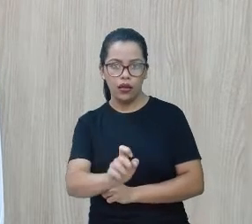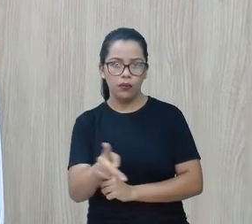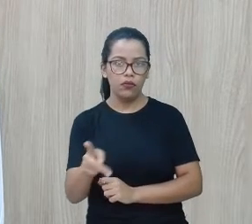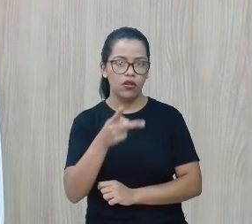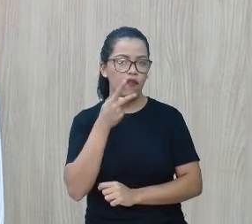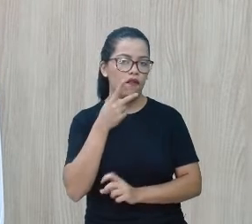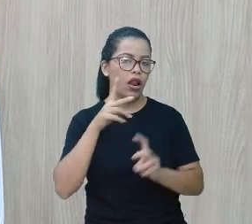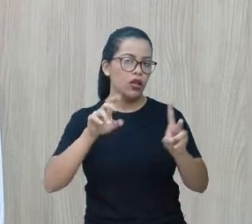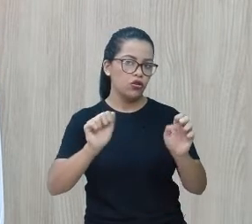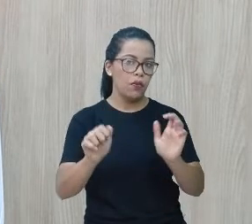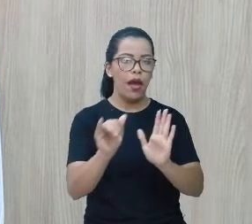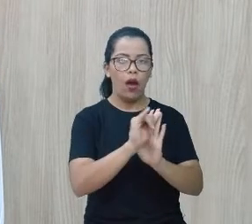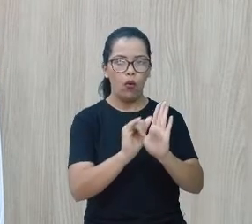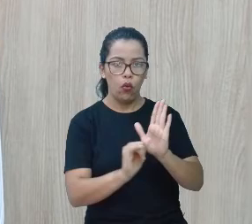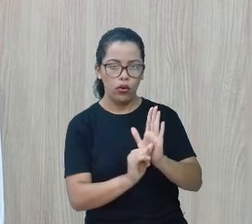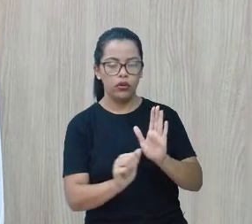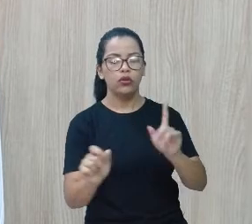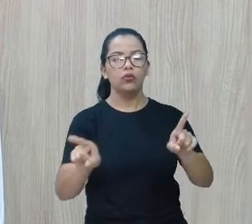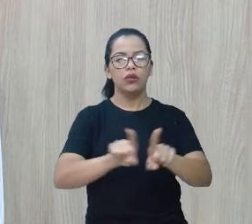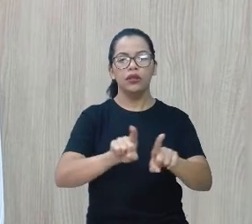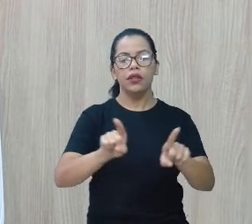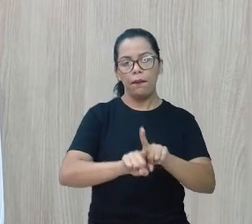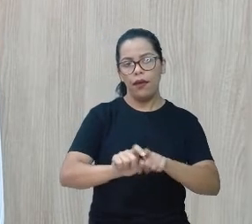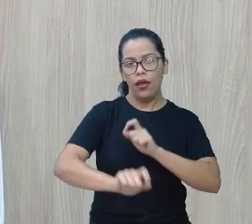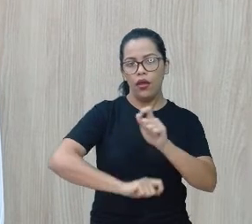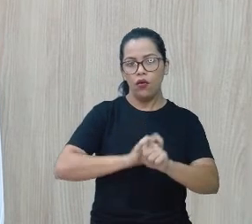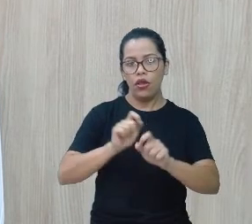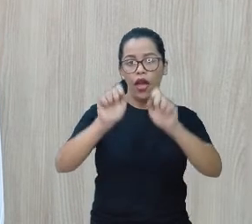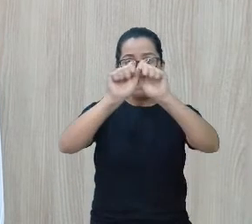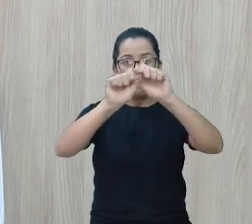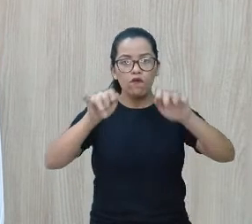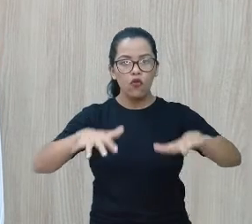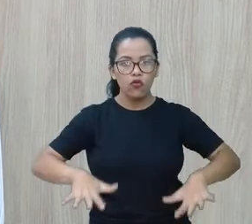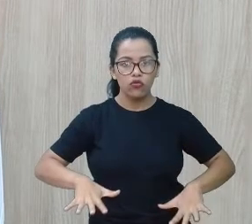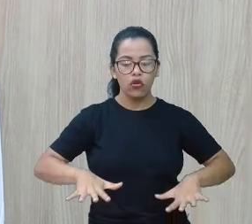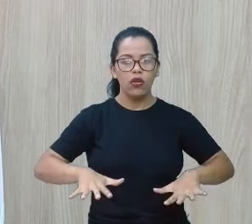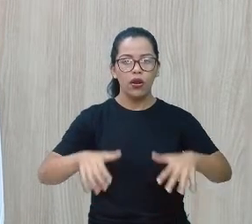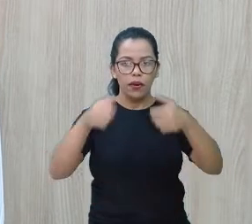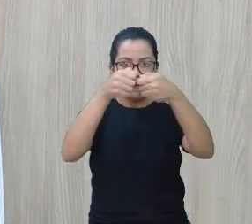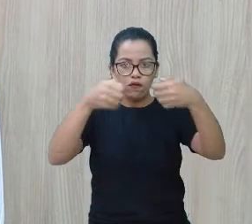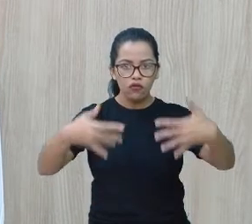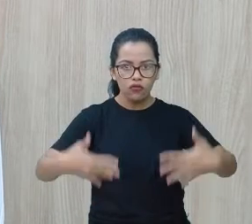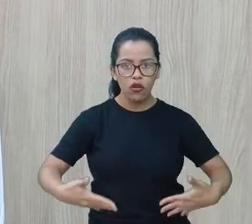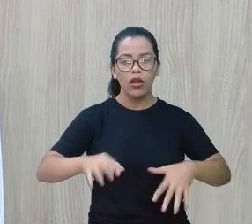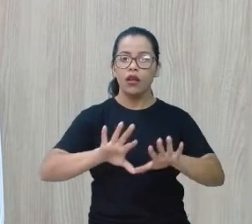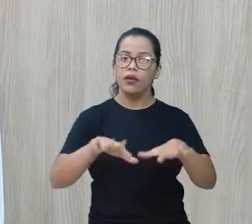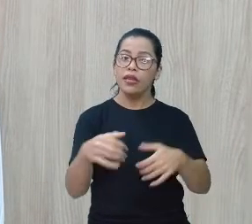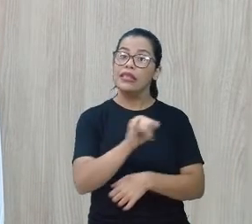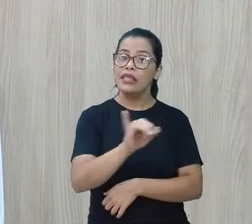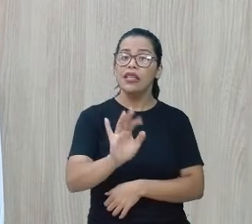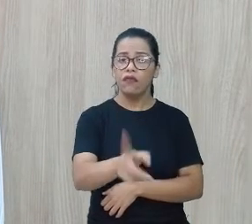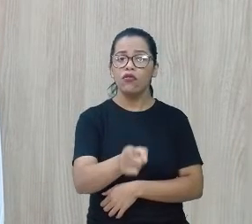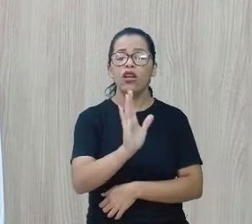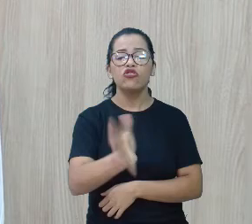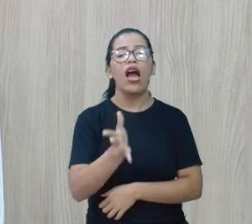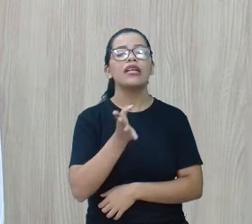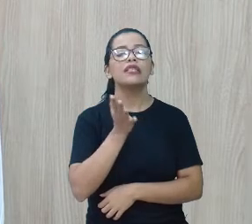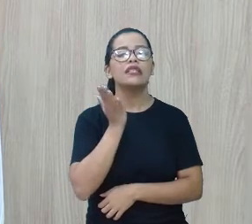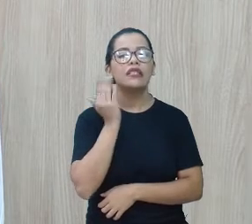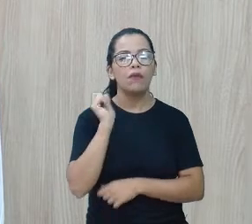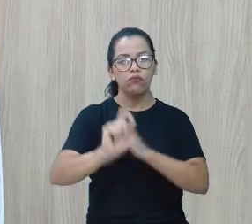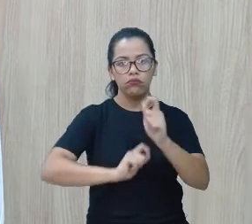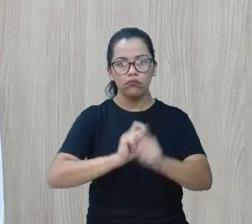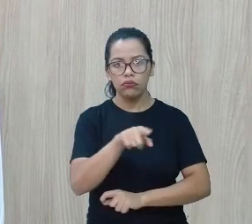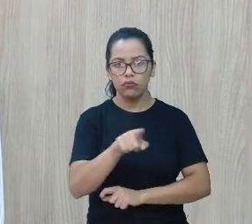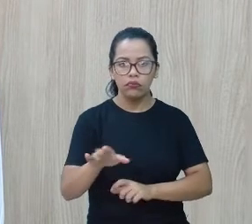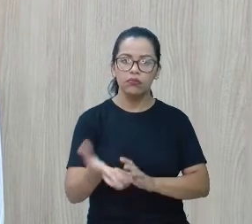fluxograma. Se você já sabe o que é algoritmo, o que é o fluxograma, escreve pra gente aqui e vê se a sua ideia desse tema